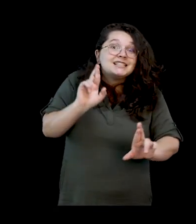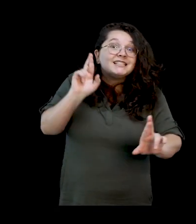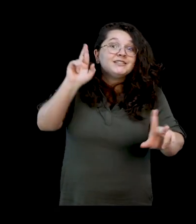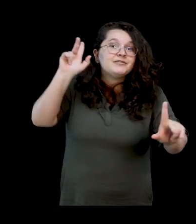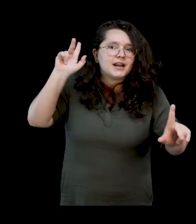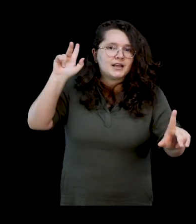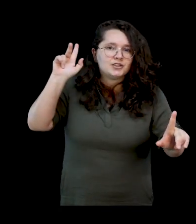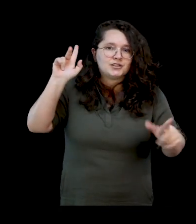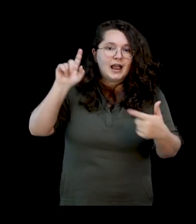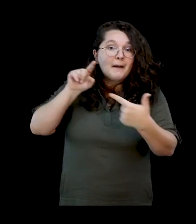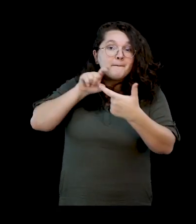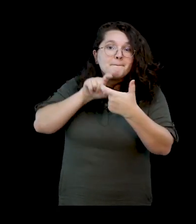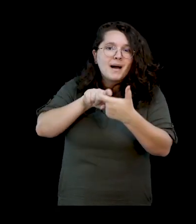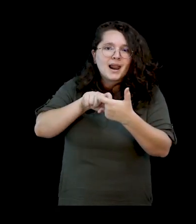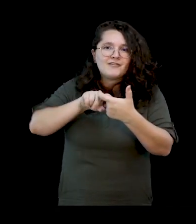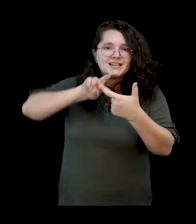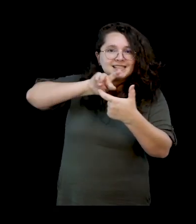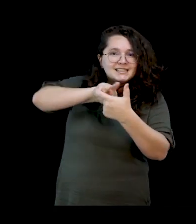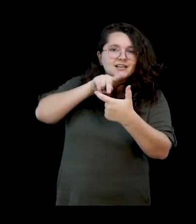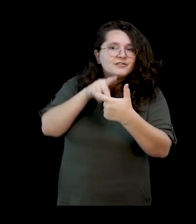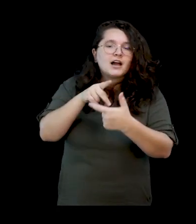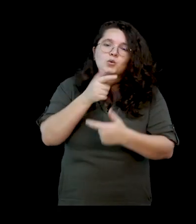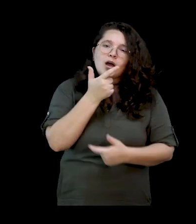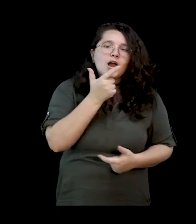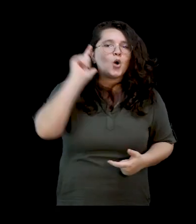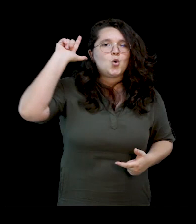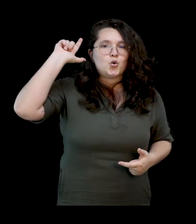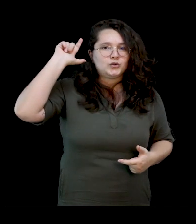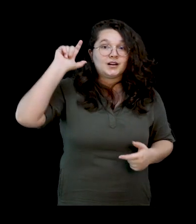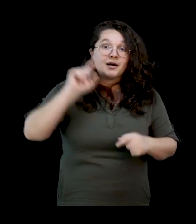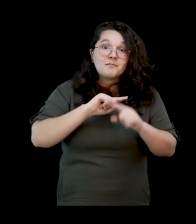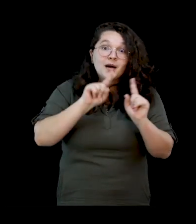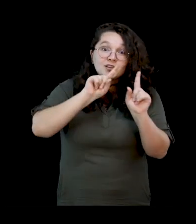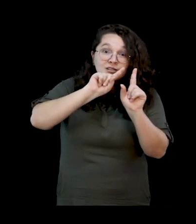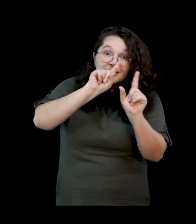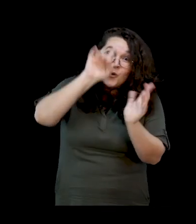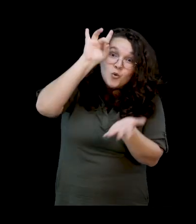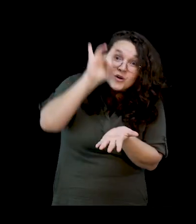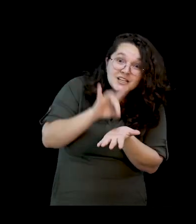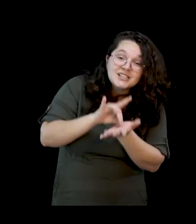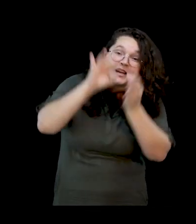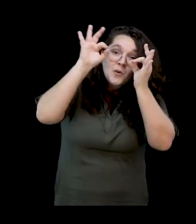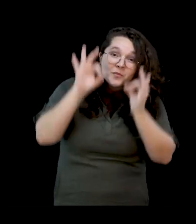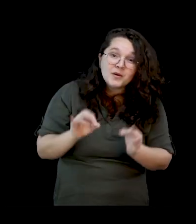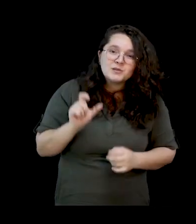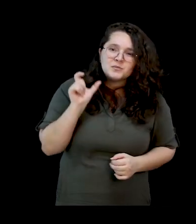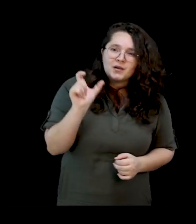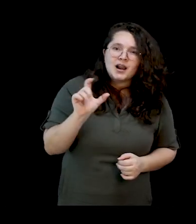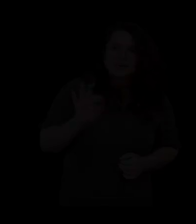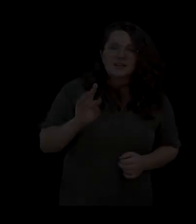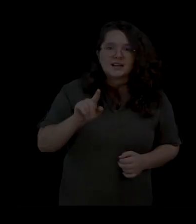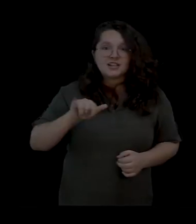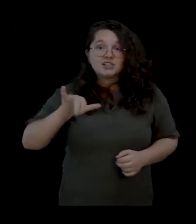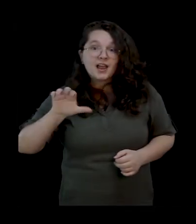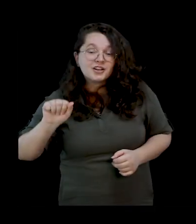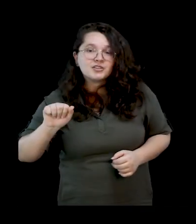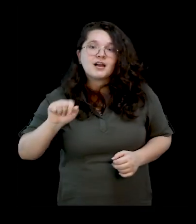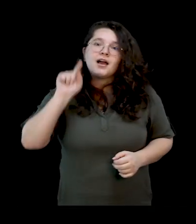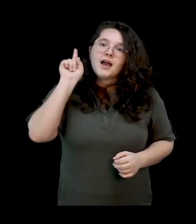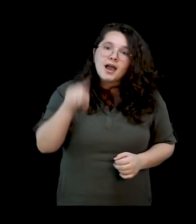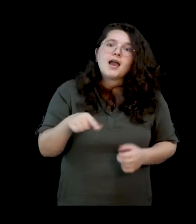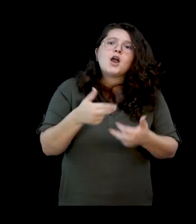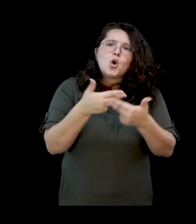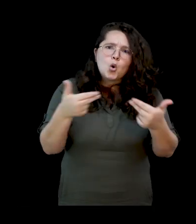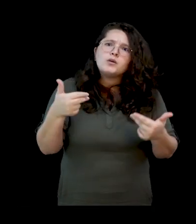aí é outra, o sentido da palavra mesmo, etimologia é outra, mas, de qualquer maneira, o sentido original de tragédia é esse, né?